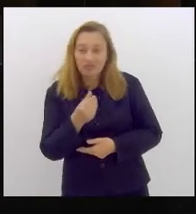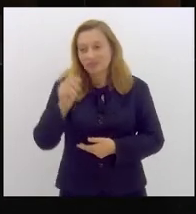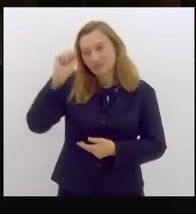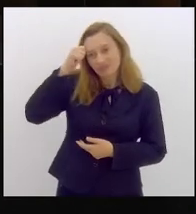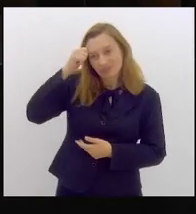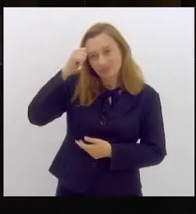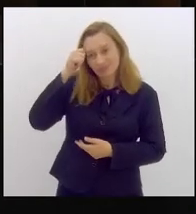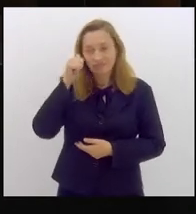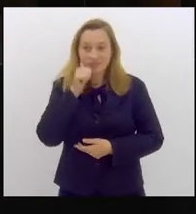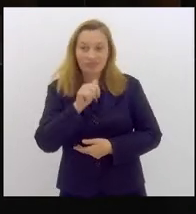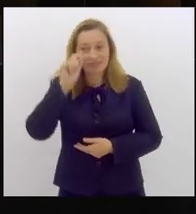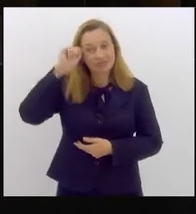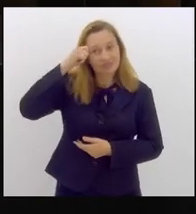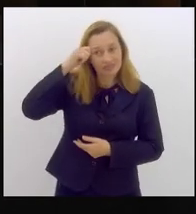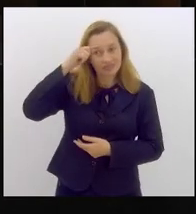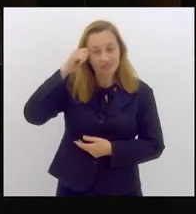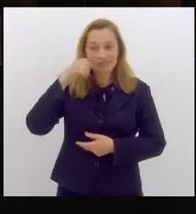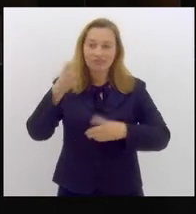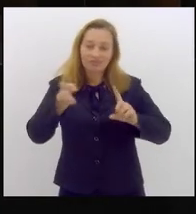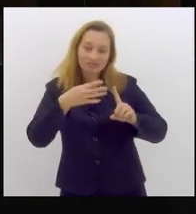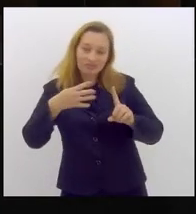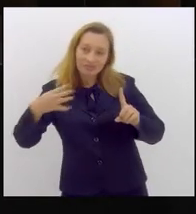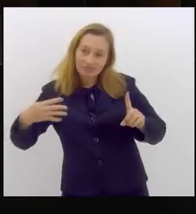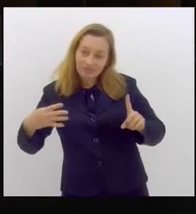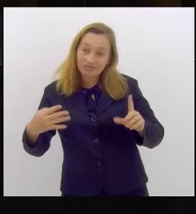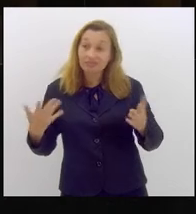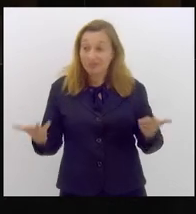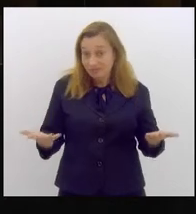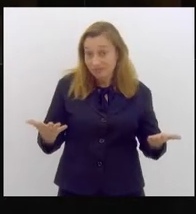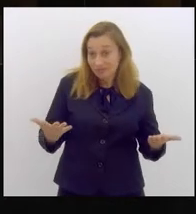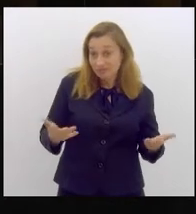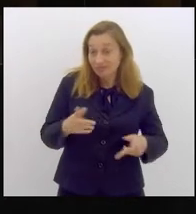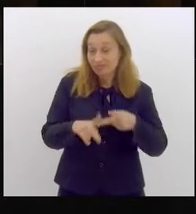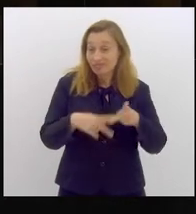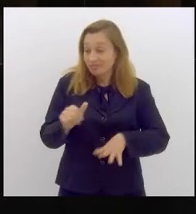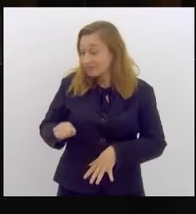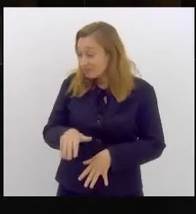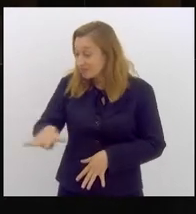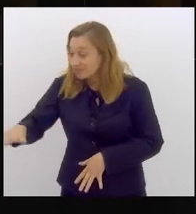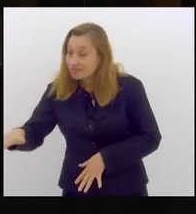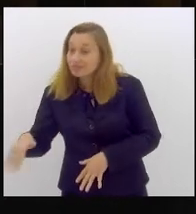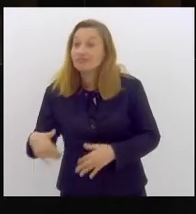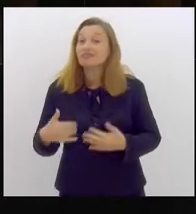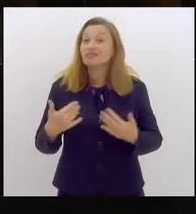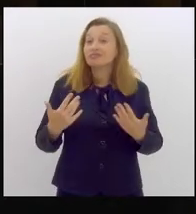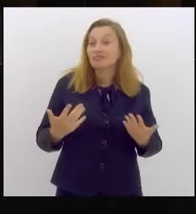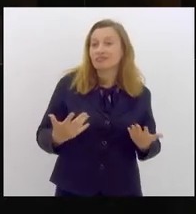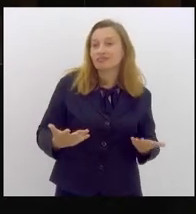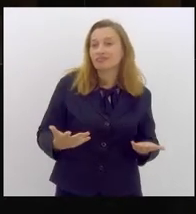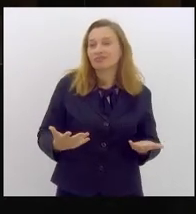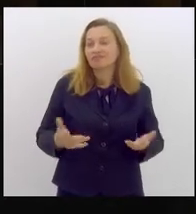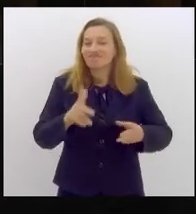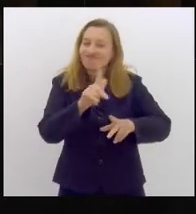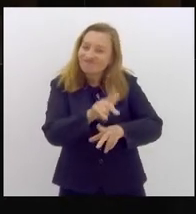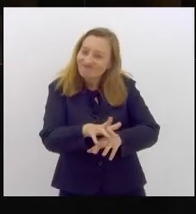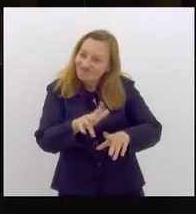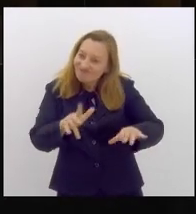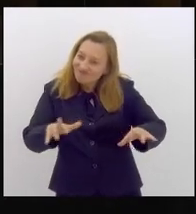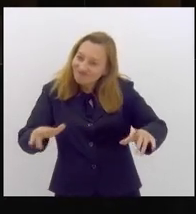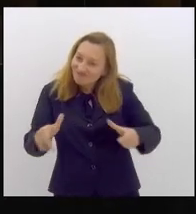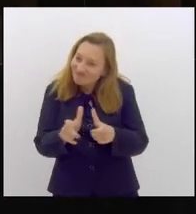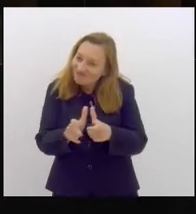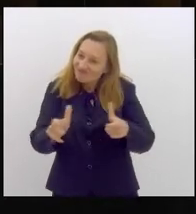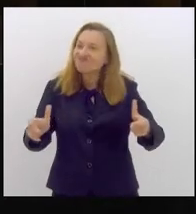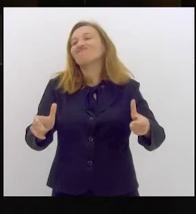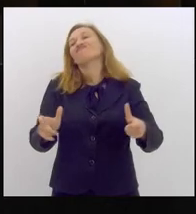negros, mulheres negras, população LGBTQIA+, população de favela e periferia, uma diversidade